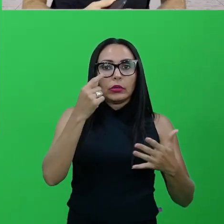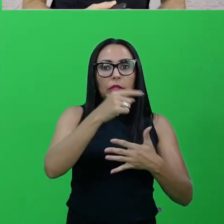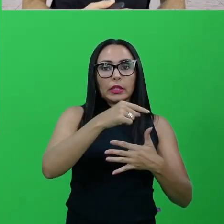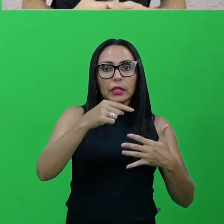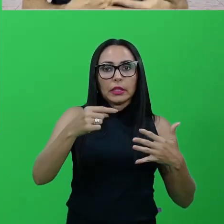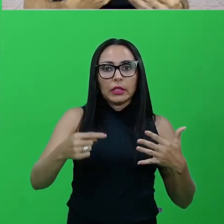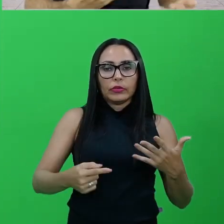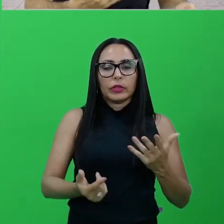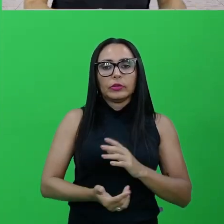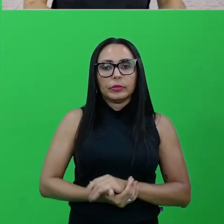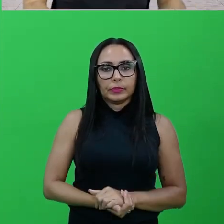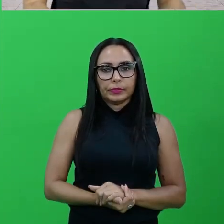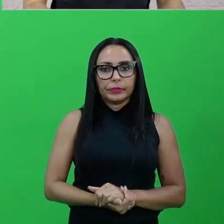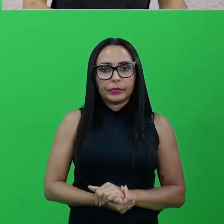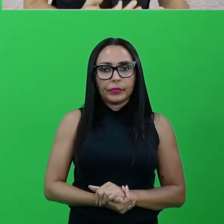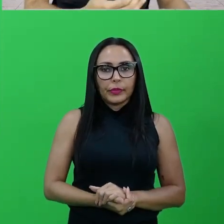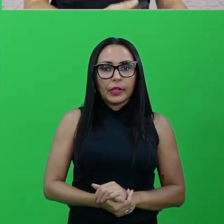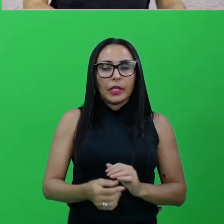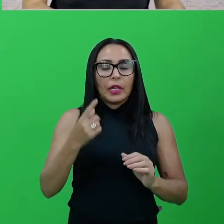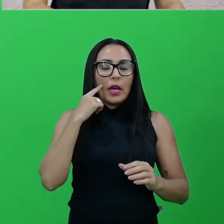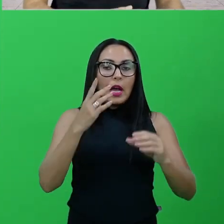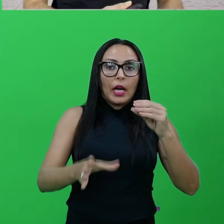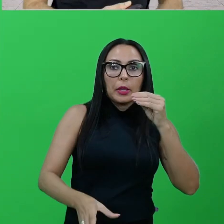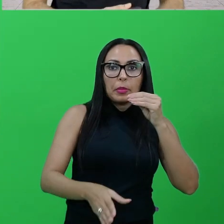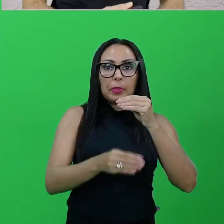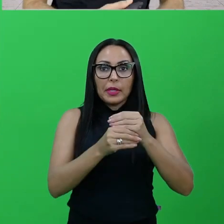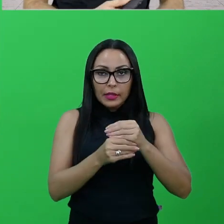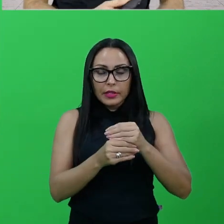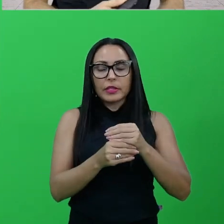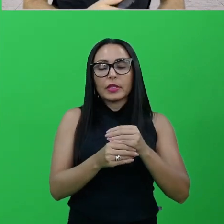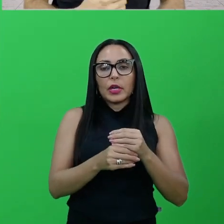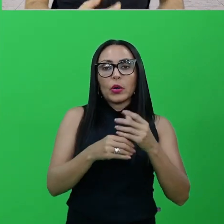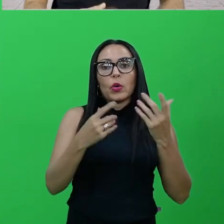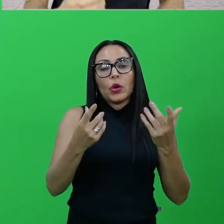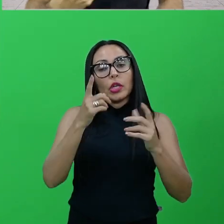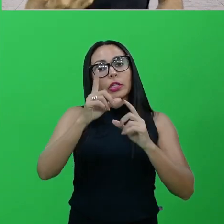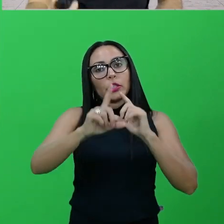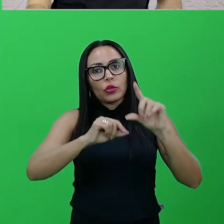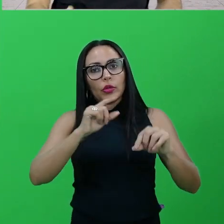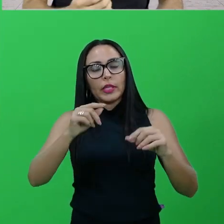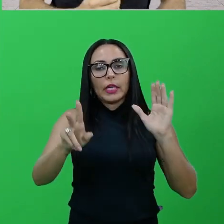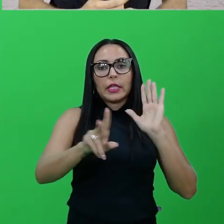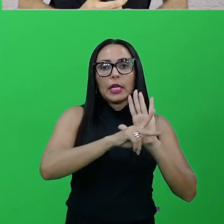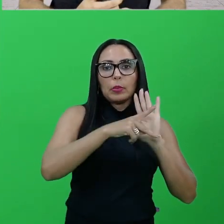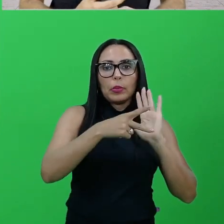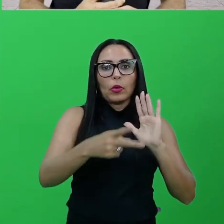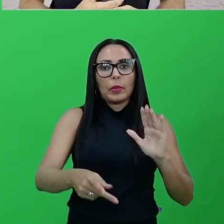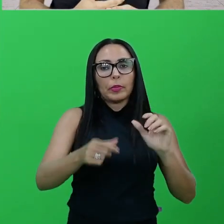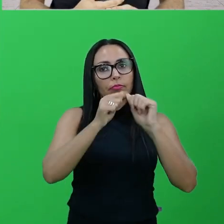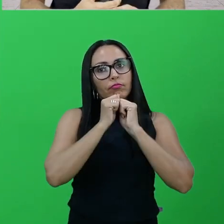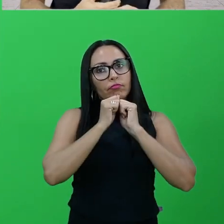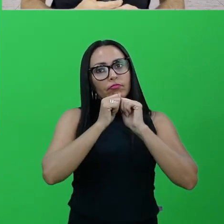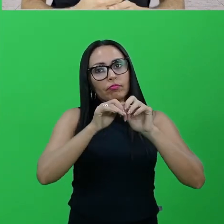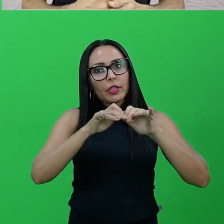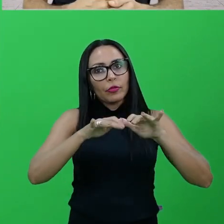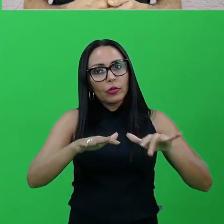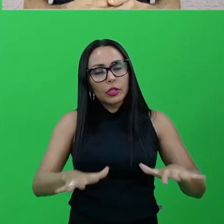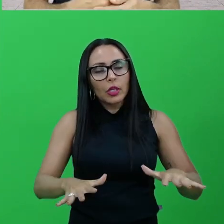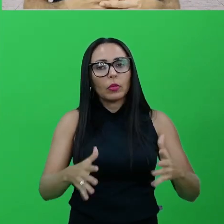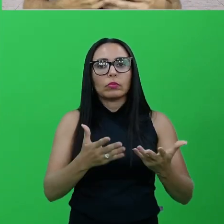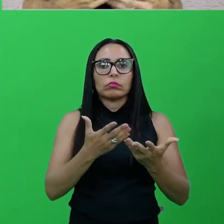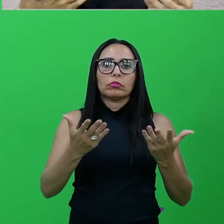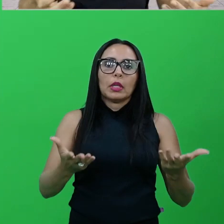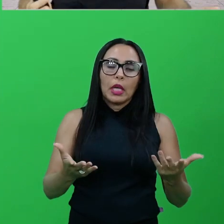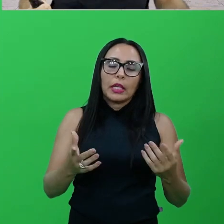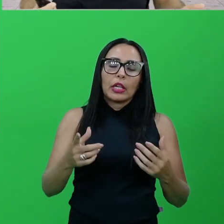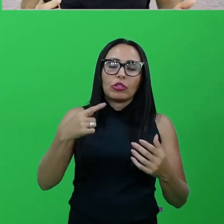serem adotadas, a implementação da alternativa escolhida e a própria difusão dessa inovação, que às